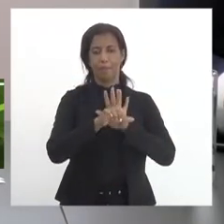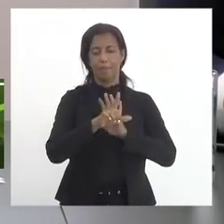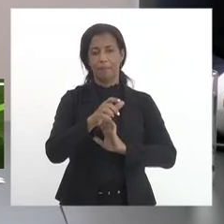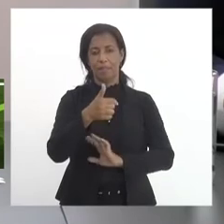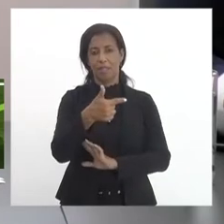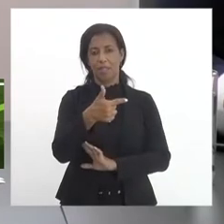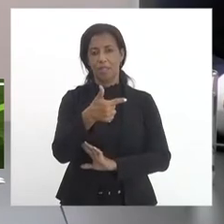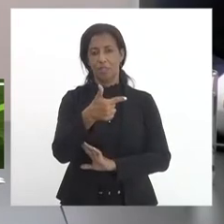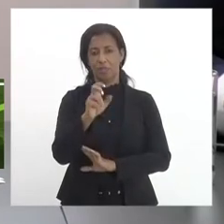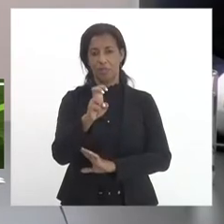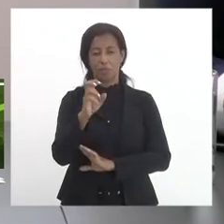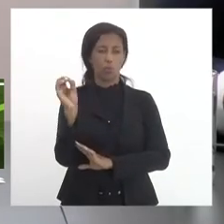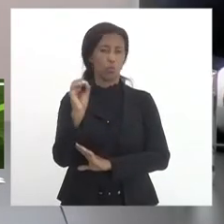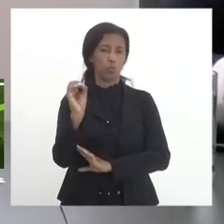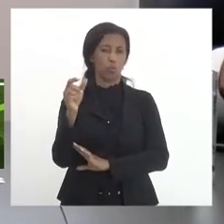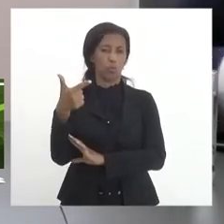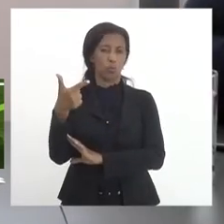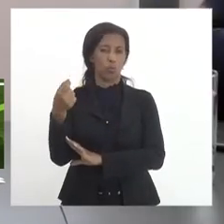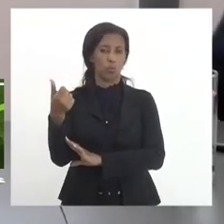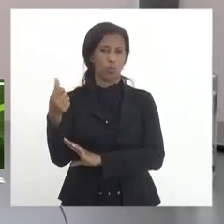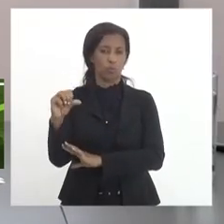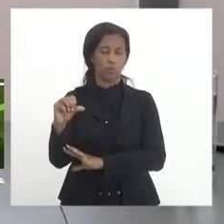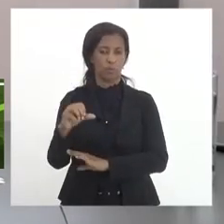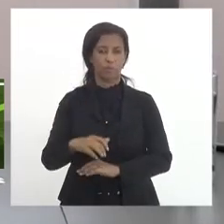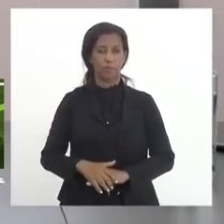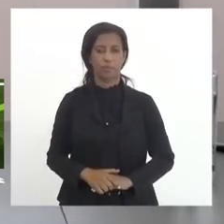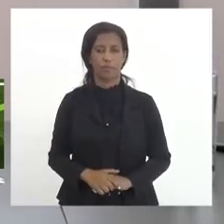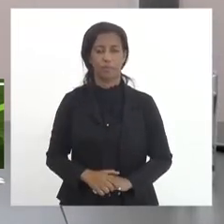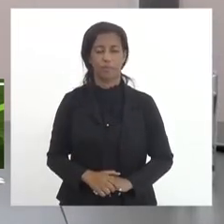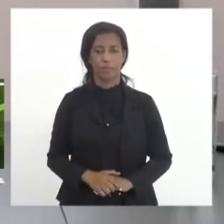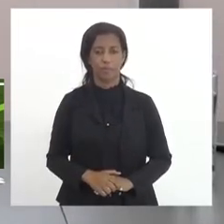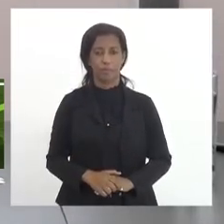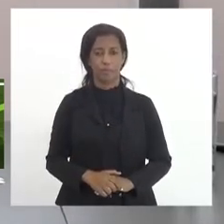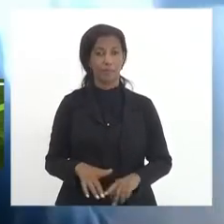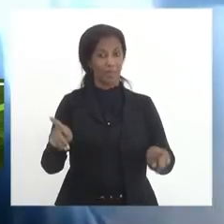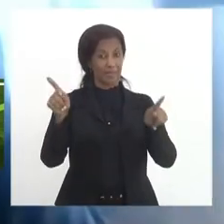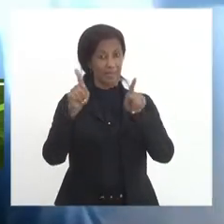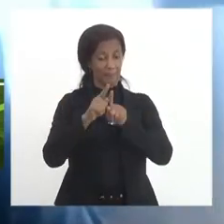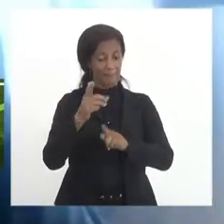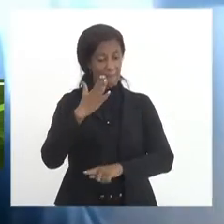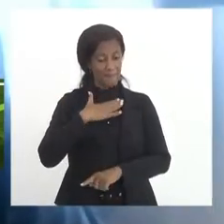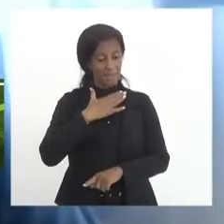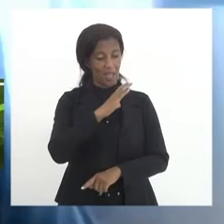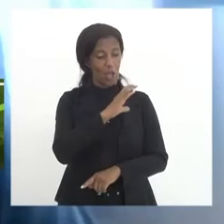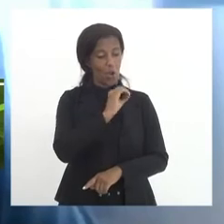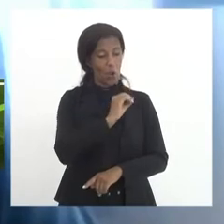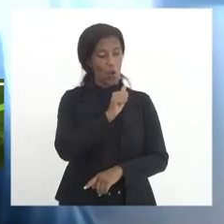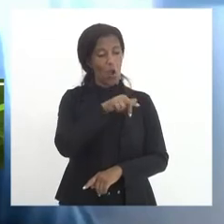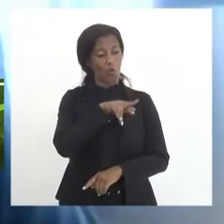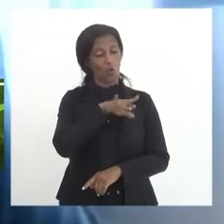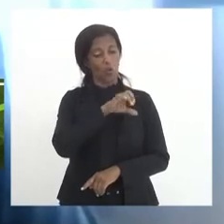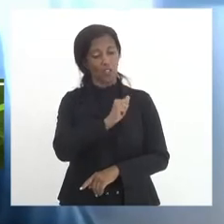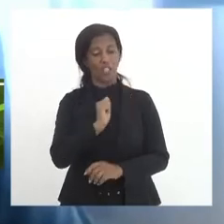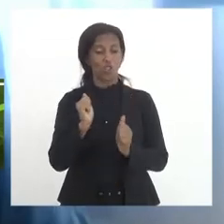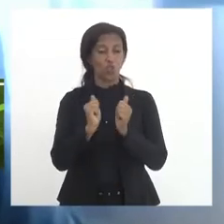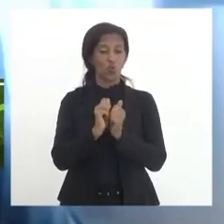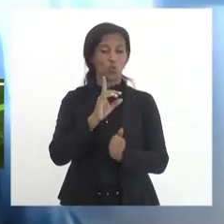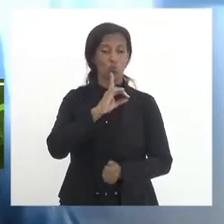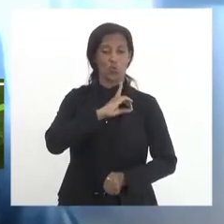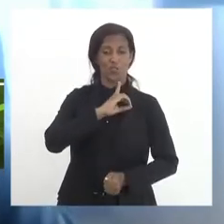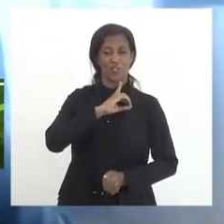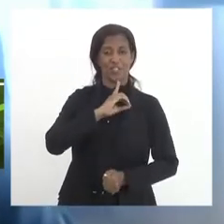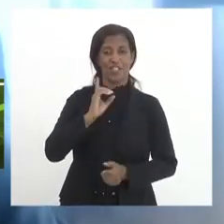de outubro de 2019. Também de minha coautoria com o delegado Carlos Augusto, olha lá.